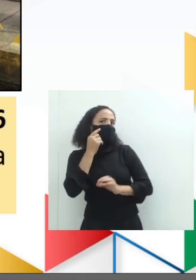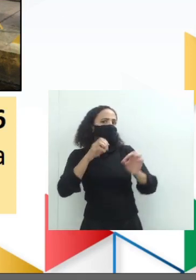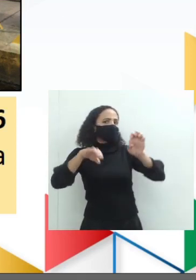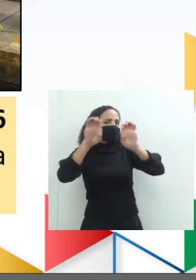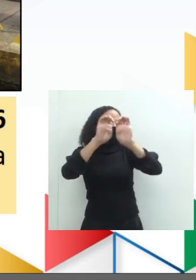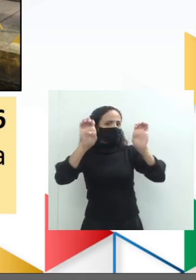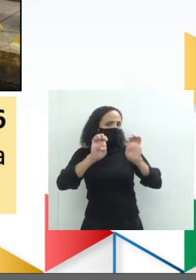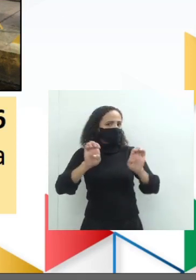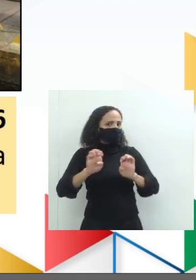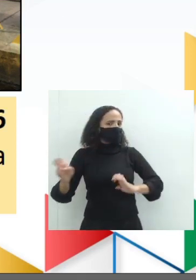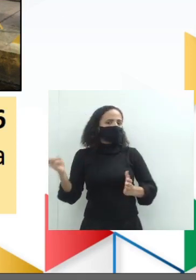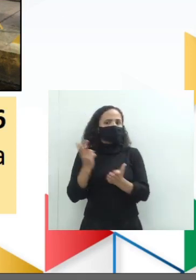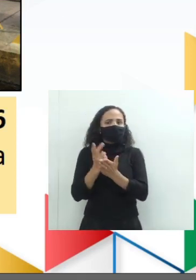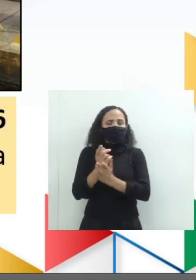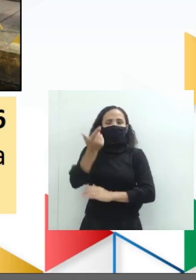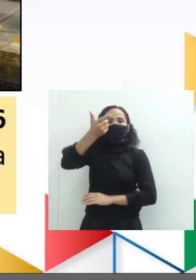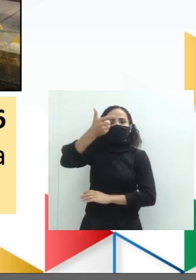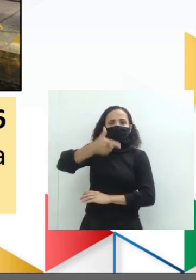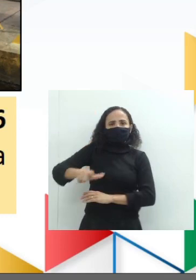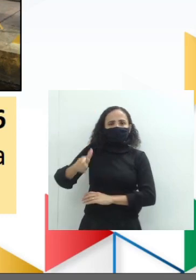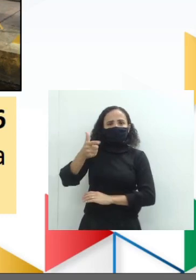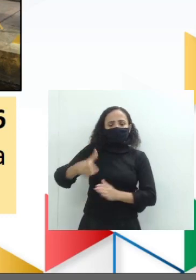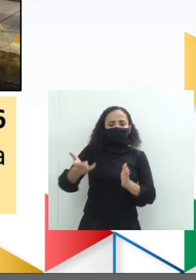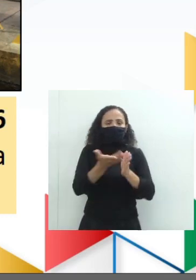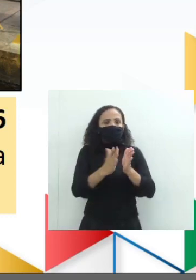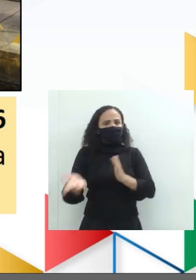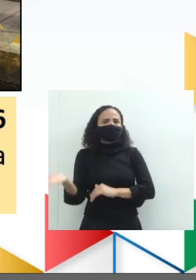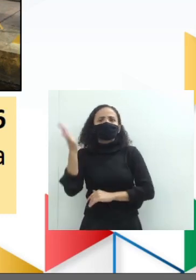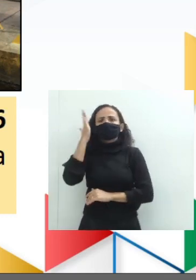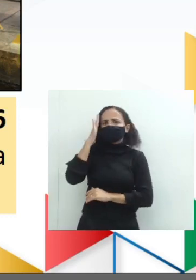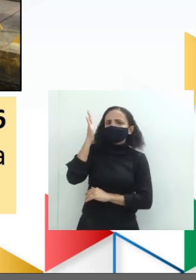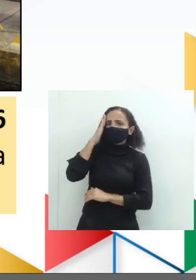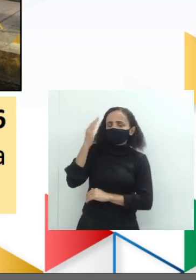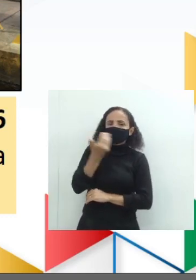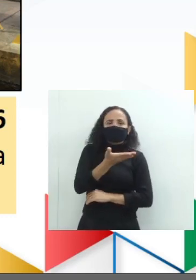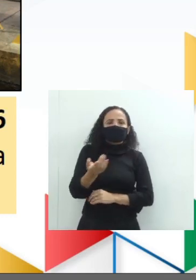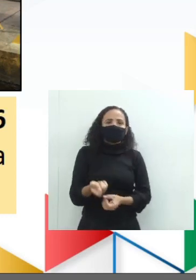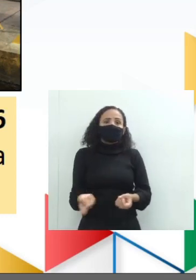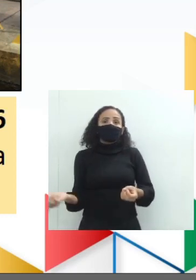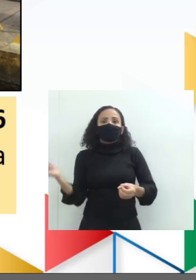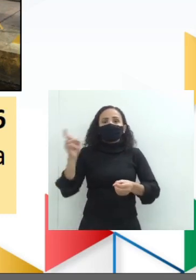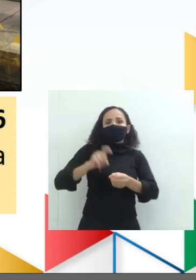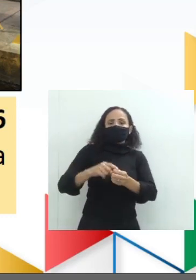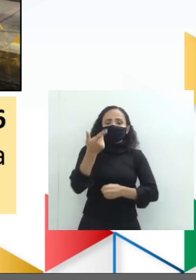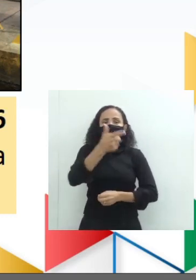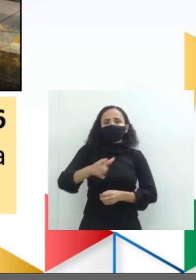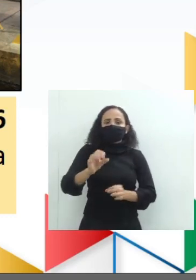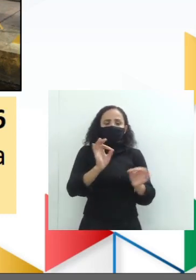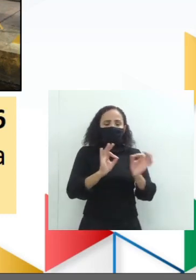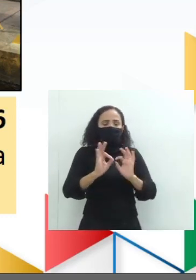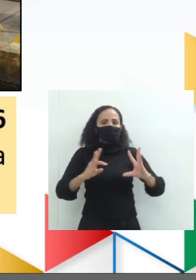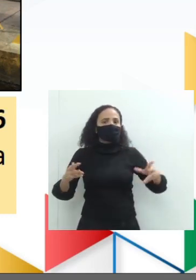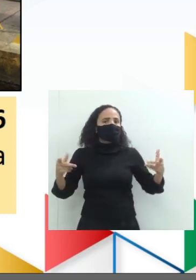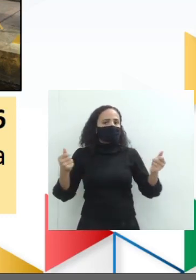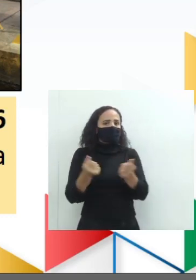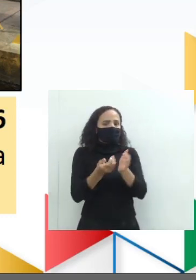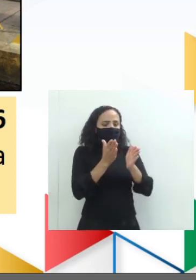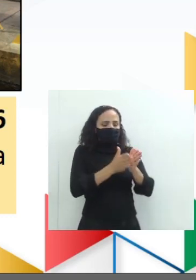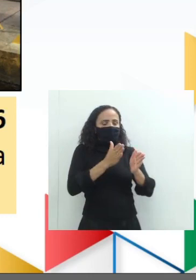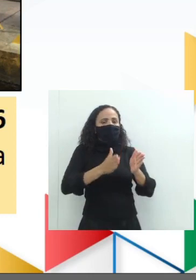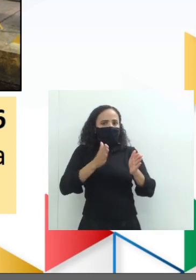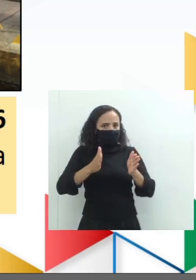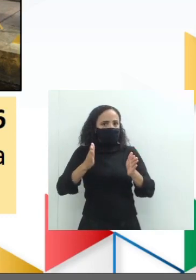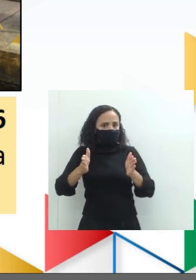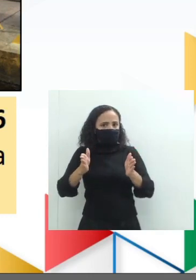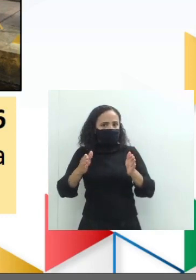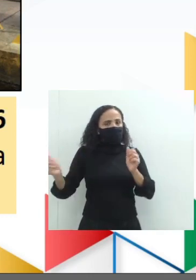como elas se replicam na proporcionalidade. Deu para entender? Vou voltar um pouquinho para você entender. Olha a proporção de cada um deles,